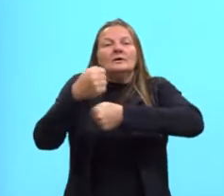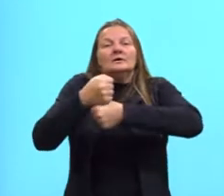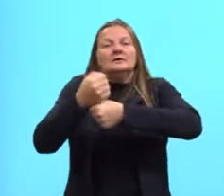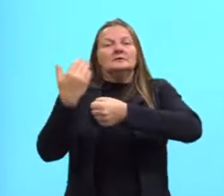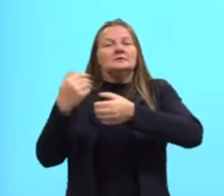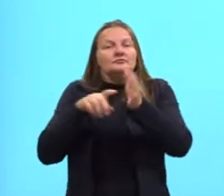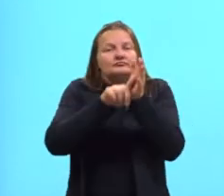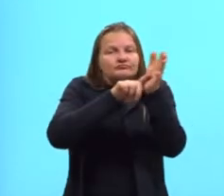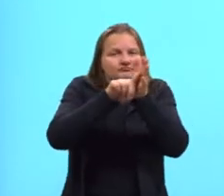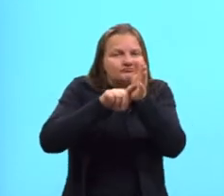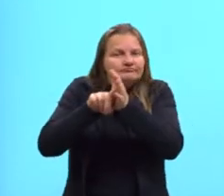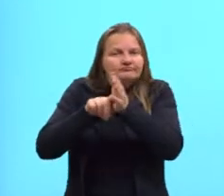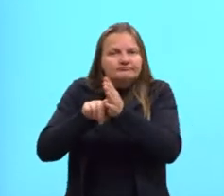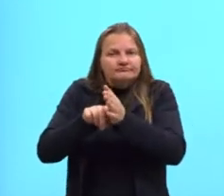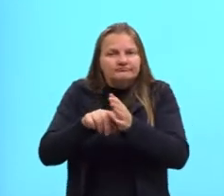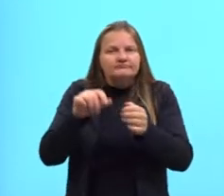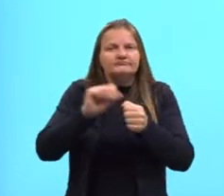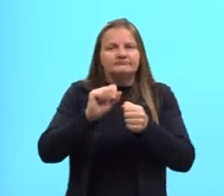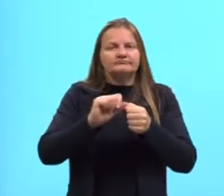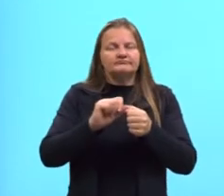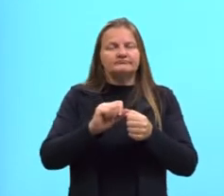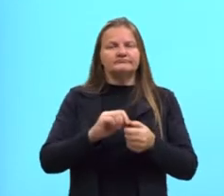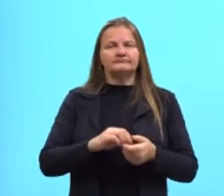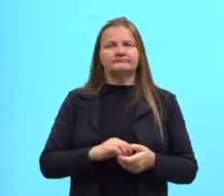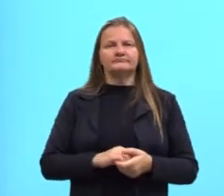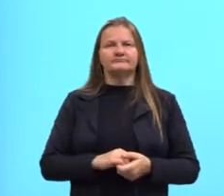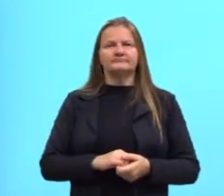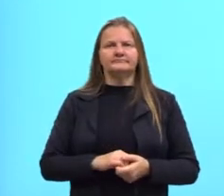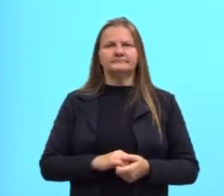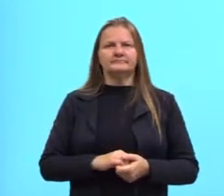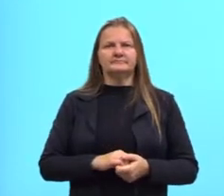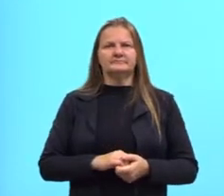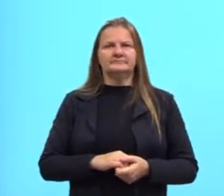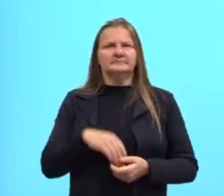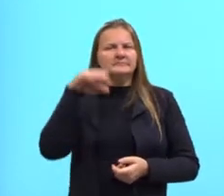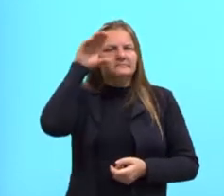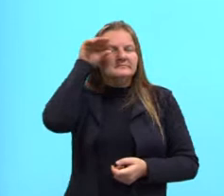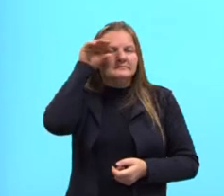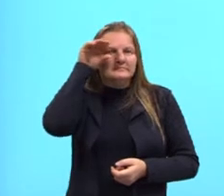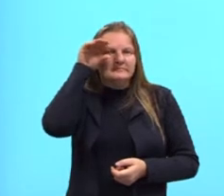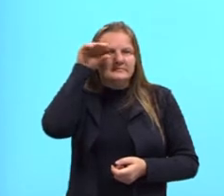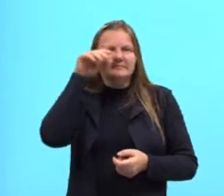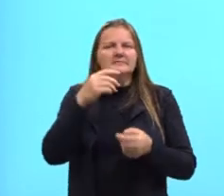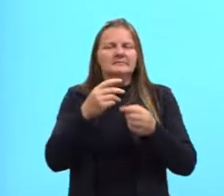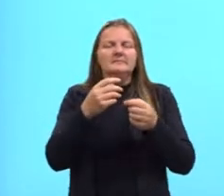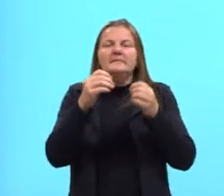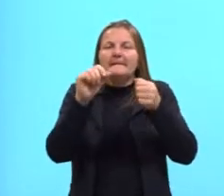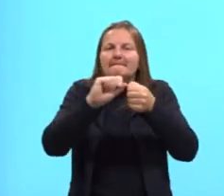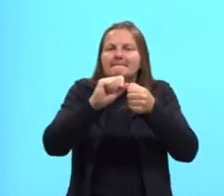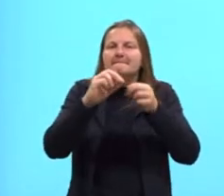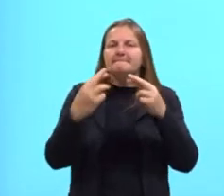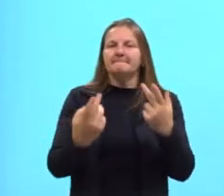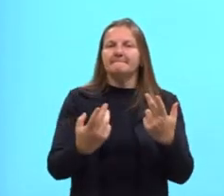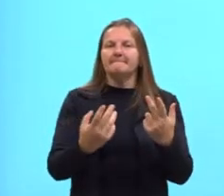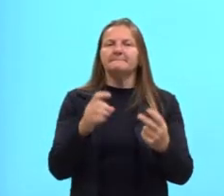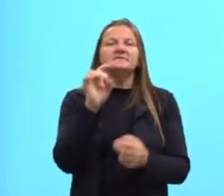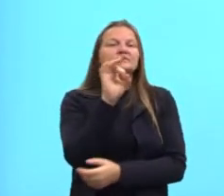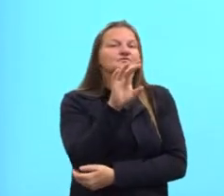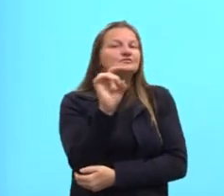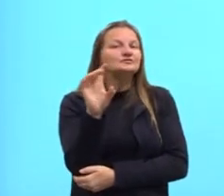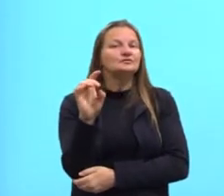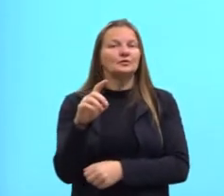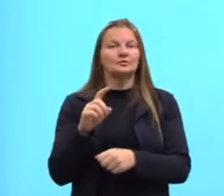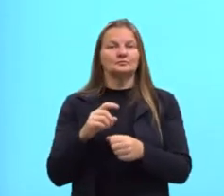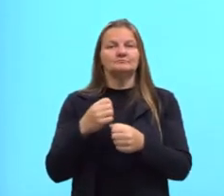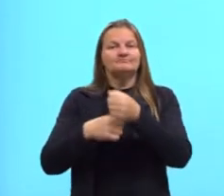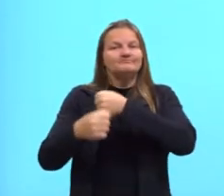da pesquisa que seria realizado né nesse tempo mas se Nossa observar mos apenas